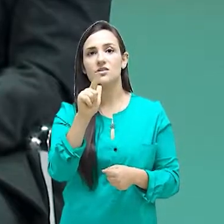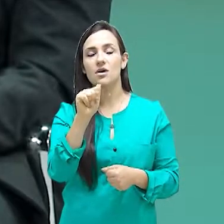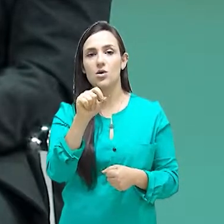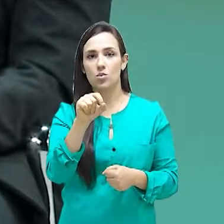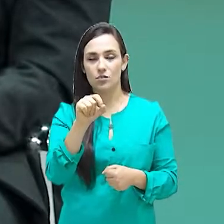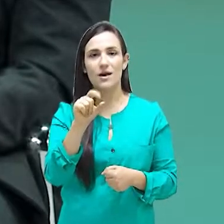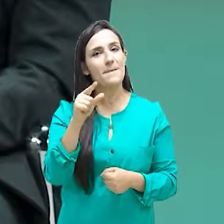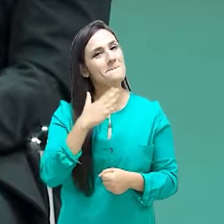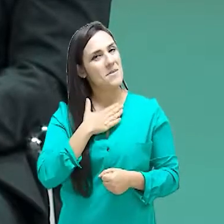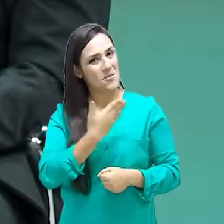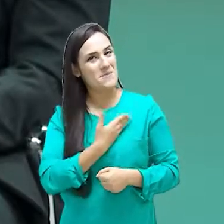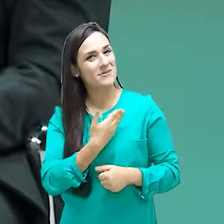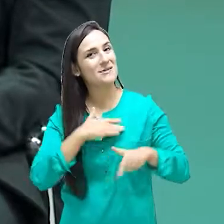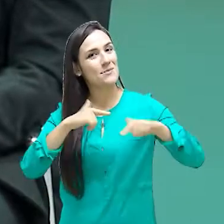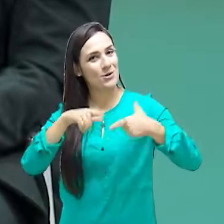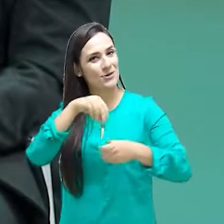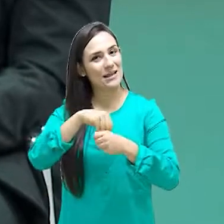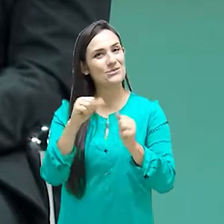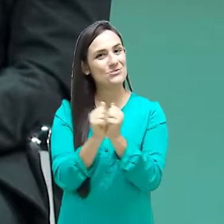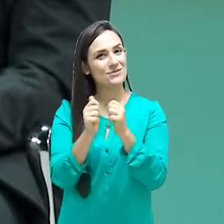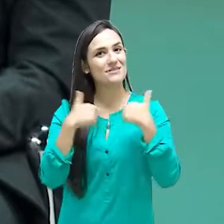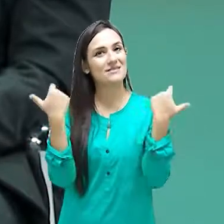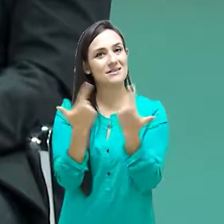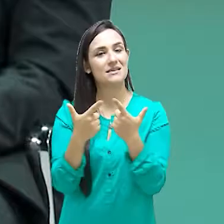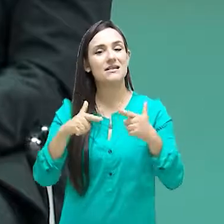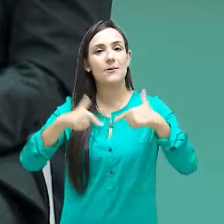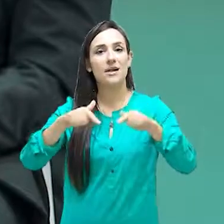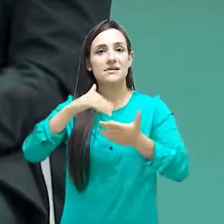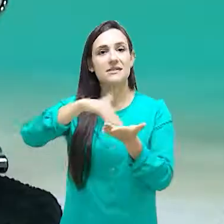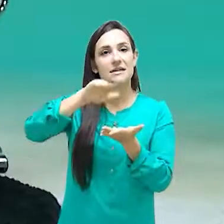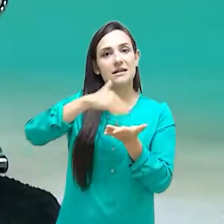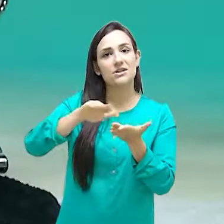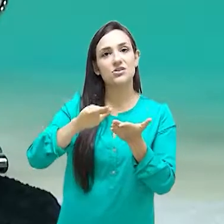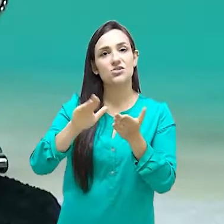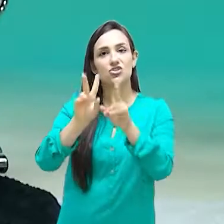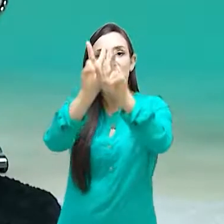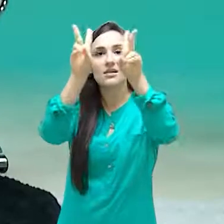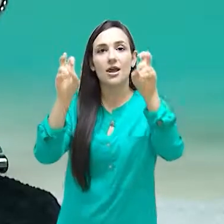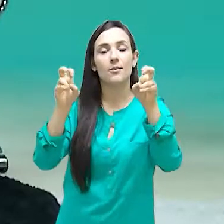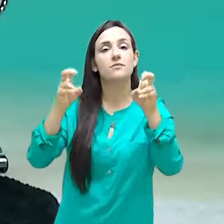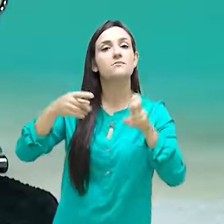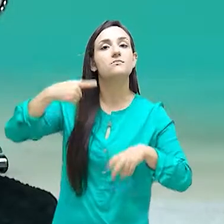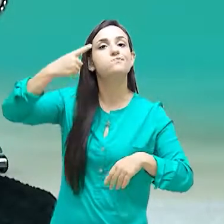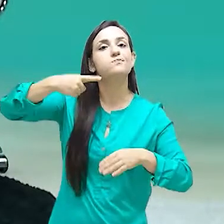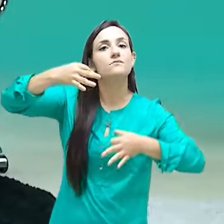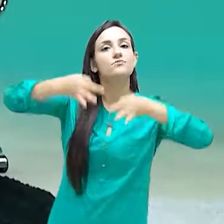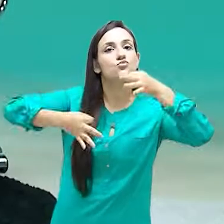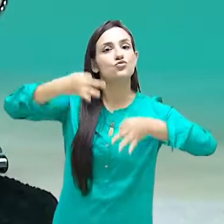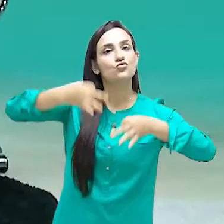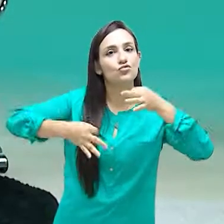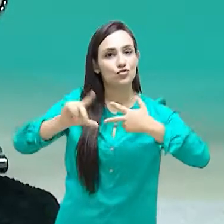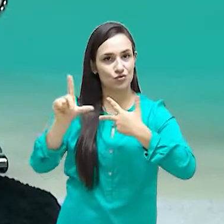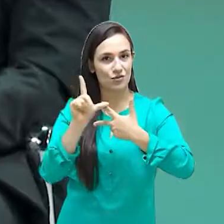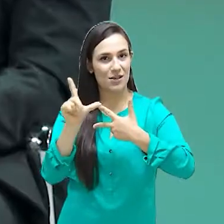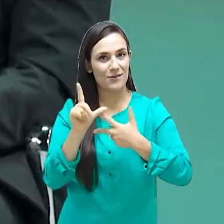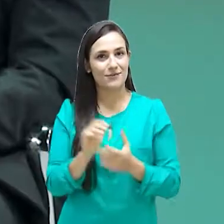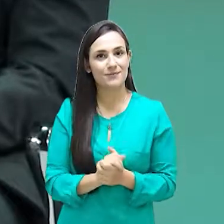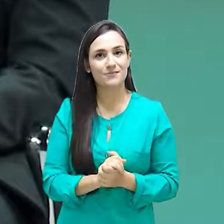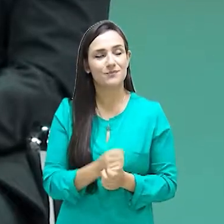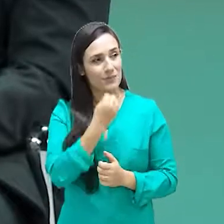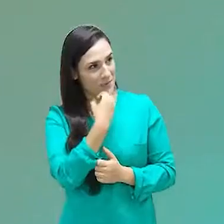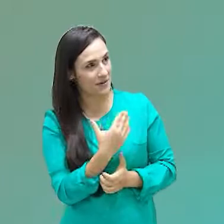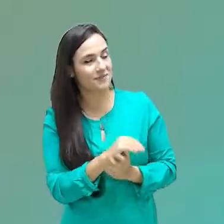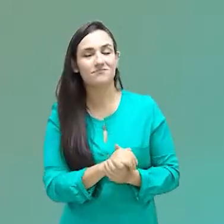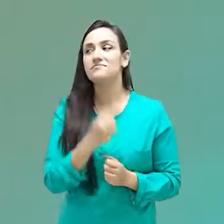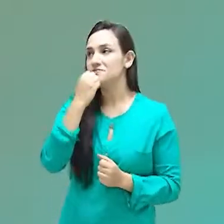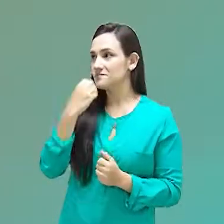que é colega porque trabalha lá na Assembleia Legislativa, na SAUGE, Secretaria de Assuntos Legislativos e Jurídicos. Tudo bem? Tudo bem, tudo